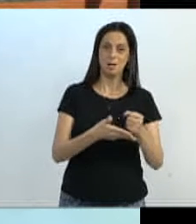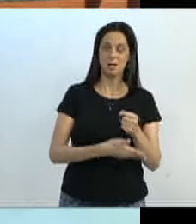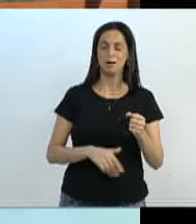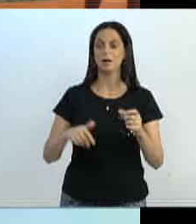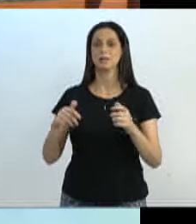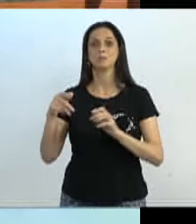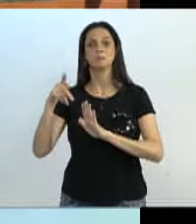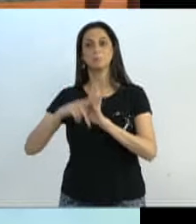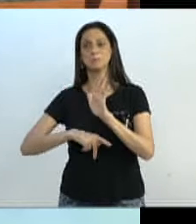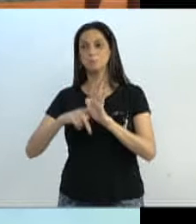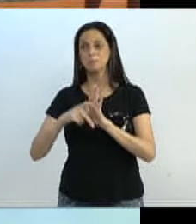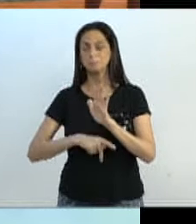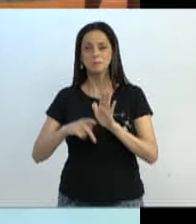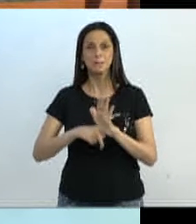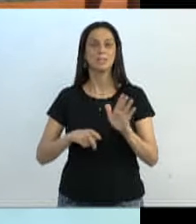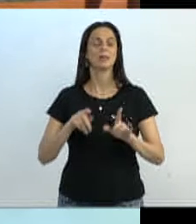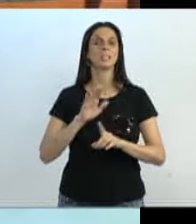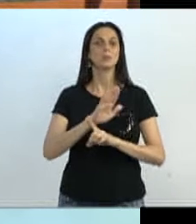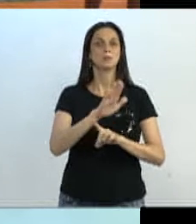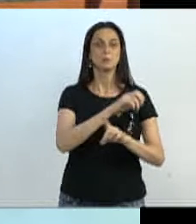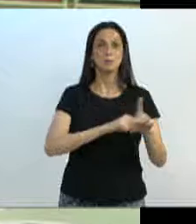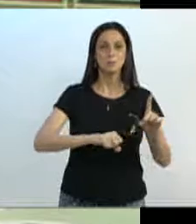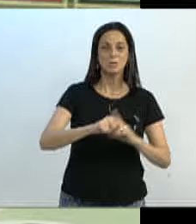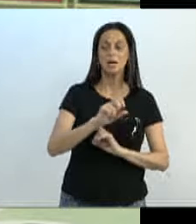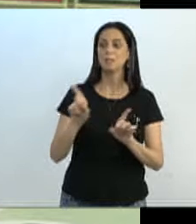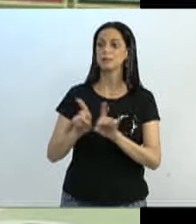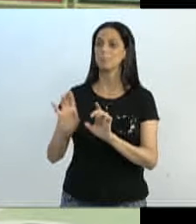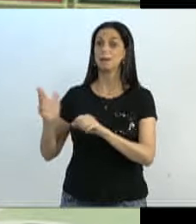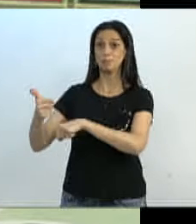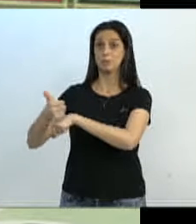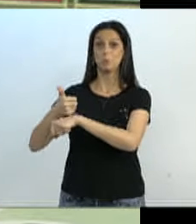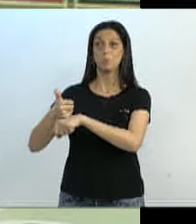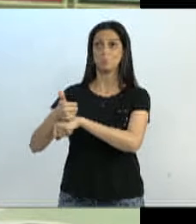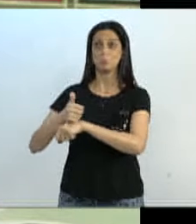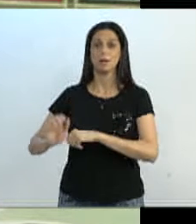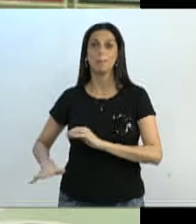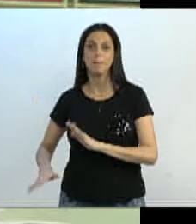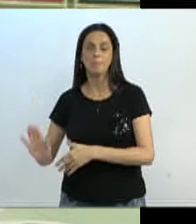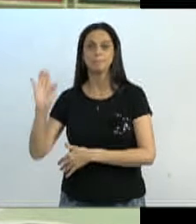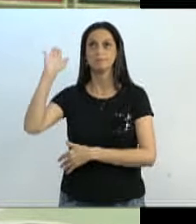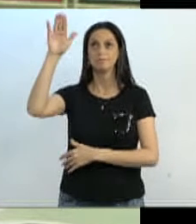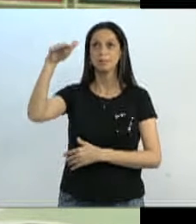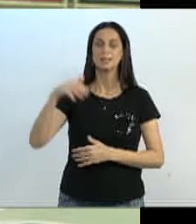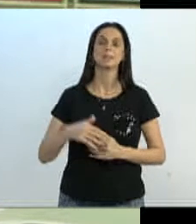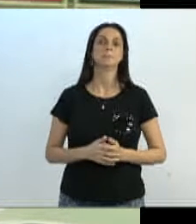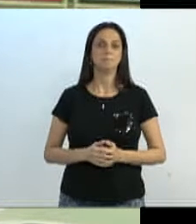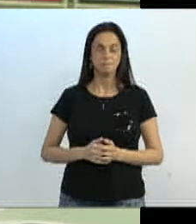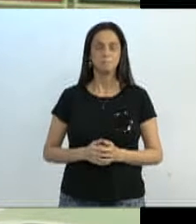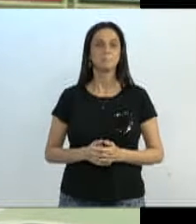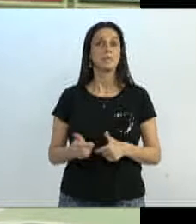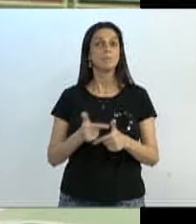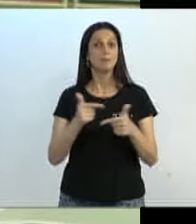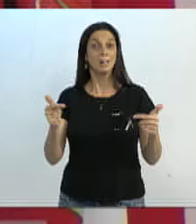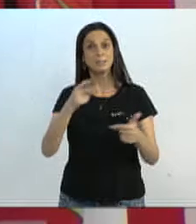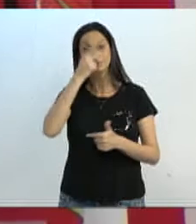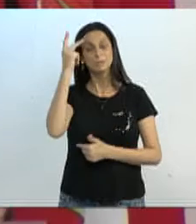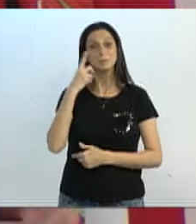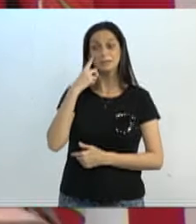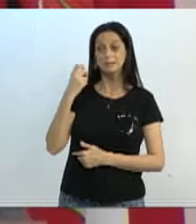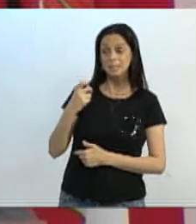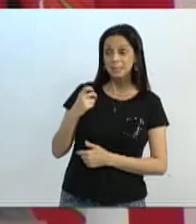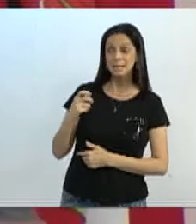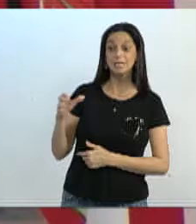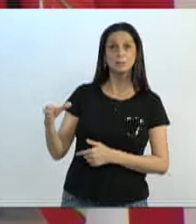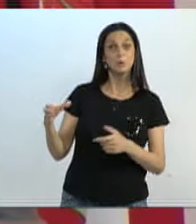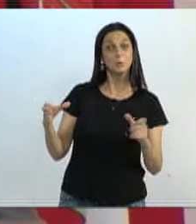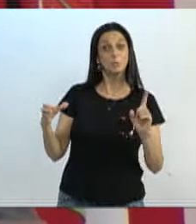social e o alto rendimento, que vem arrastando cada vez mais jovens para a prática do esporte. Então,